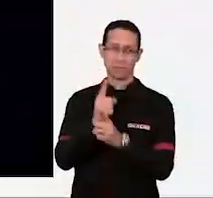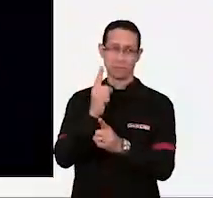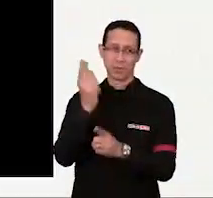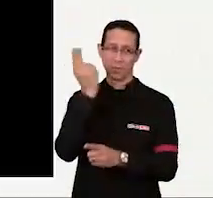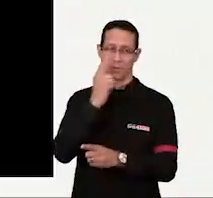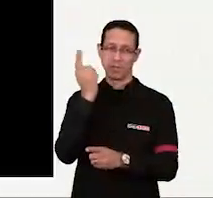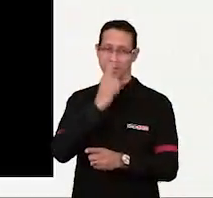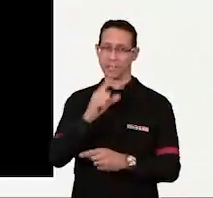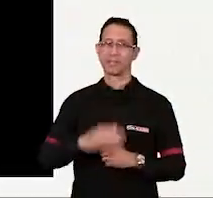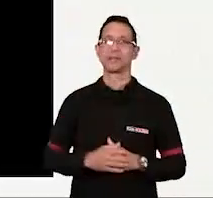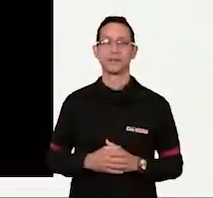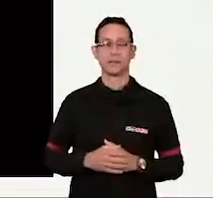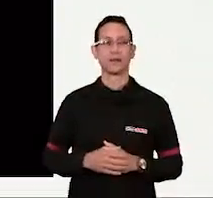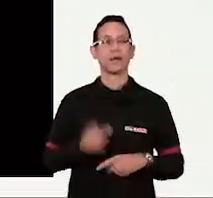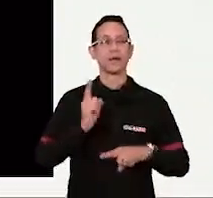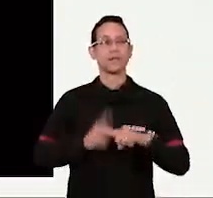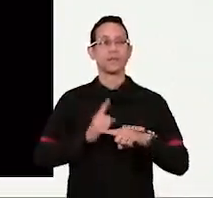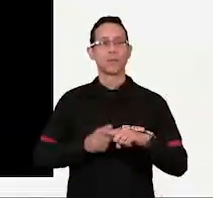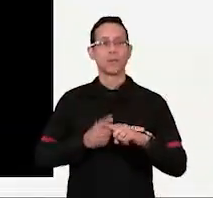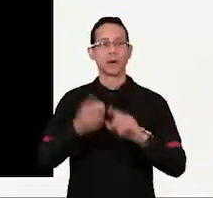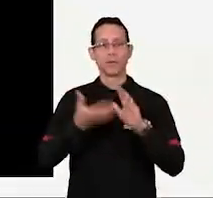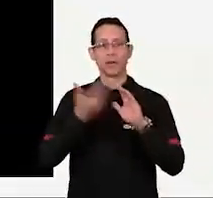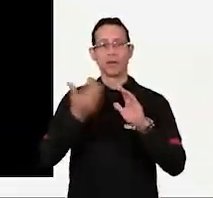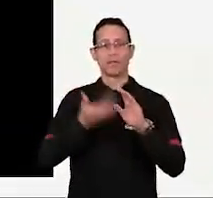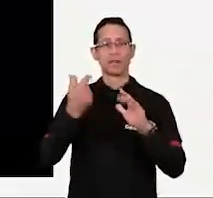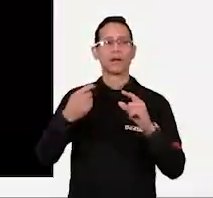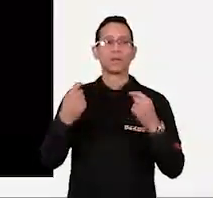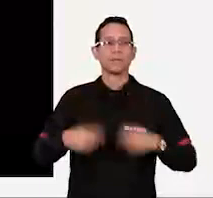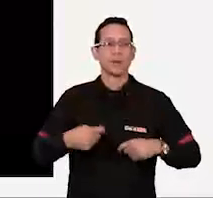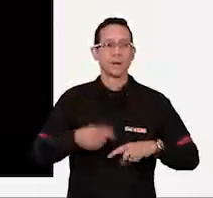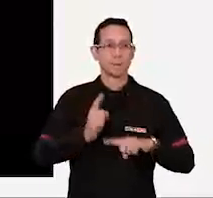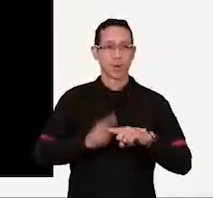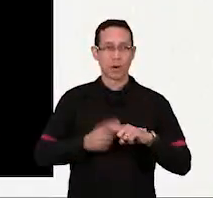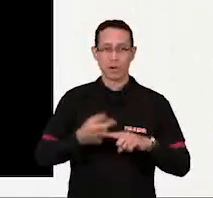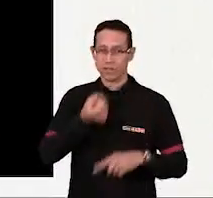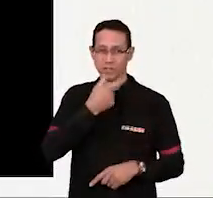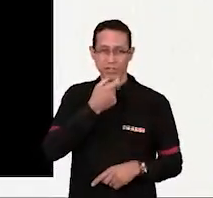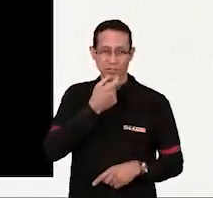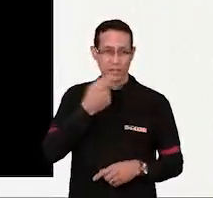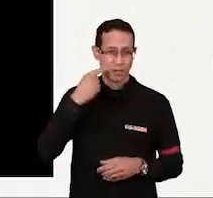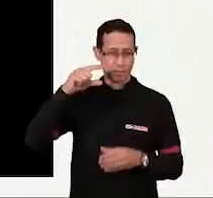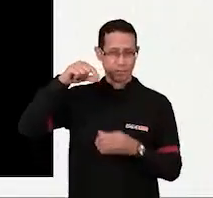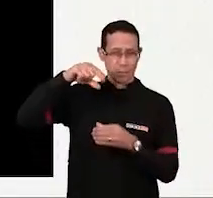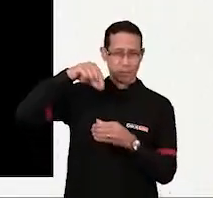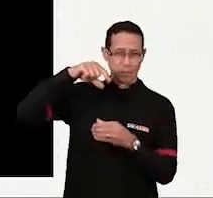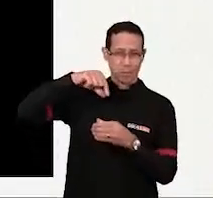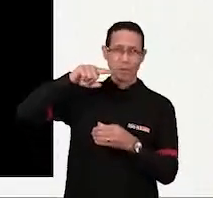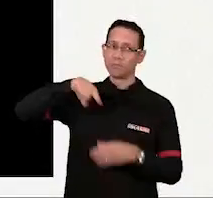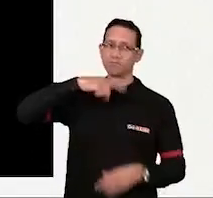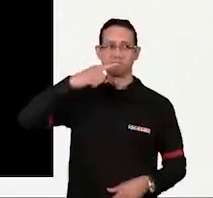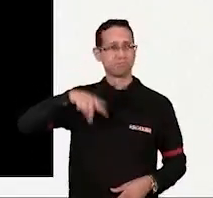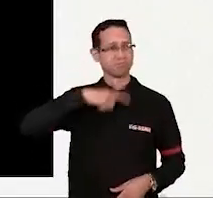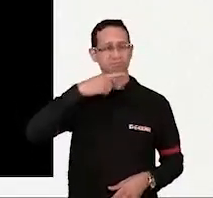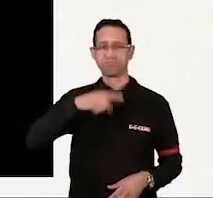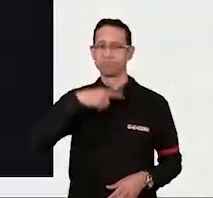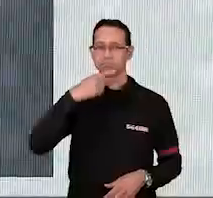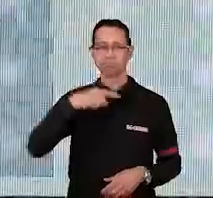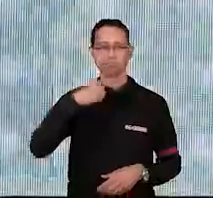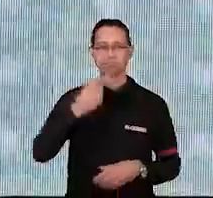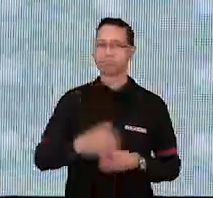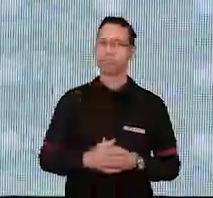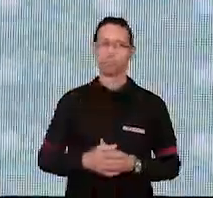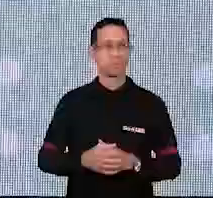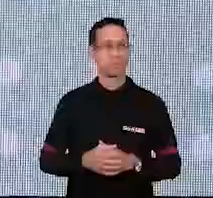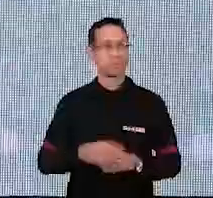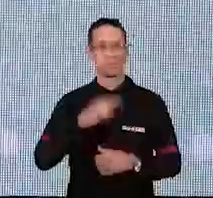com biofilme, o porquê que a gente tem que lavar. Porque se você medicar em cima disso, na verdade, você só está selecionando bactérias